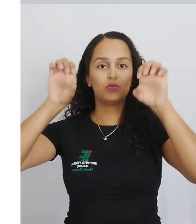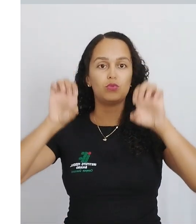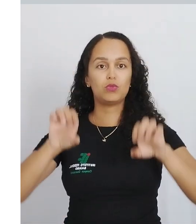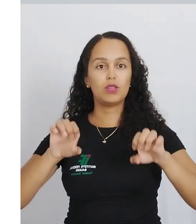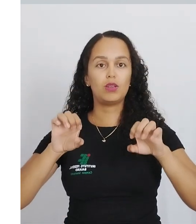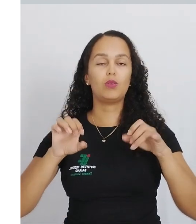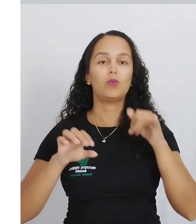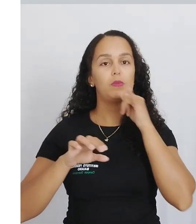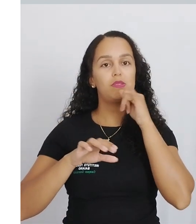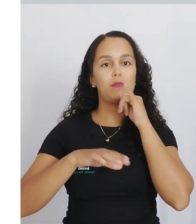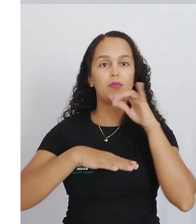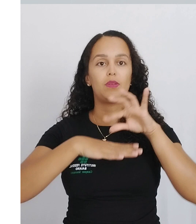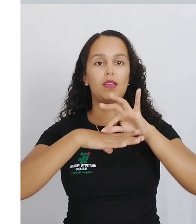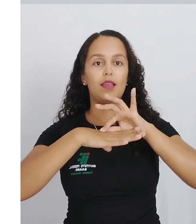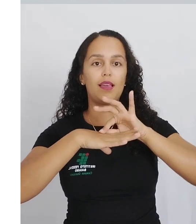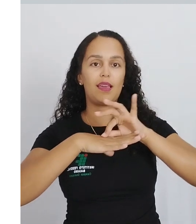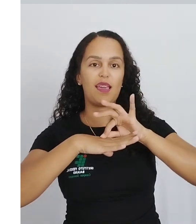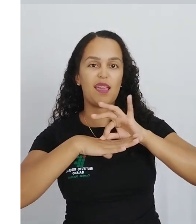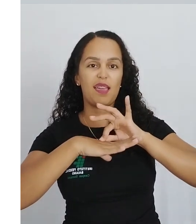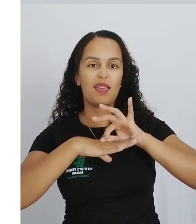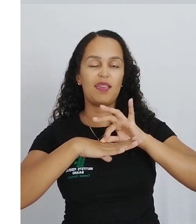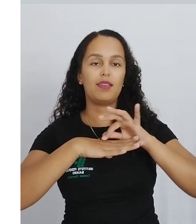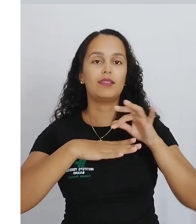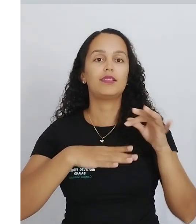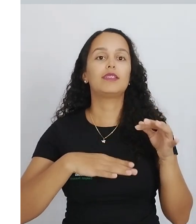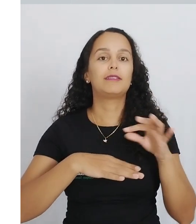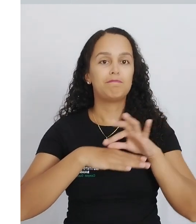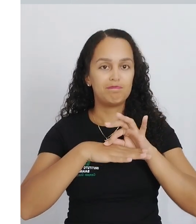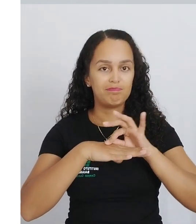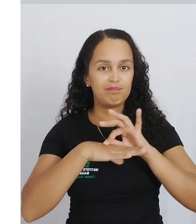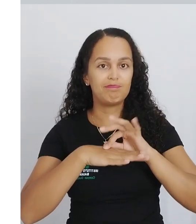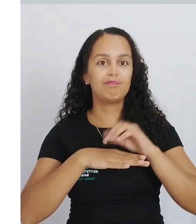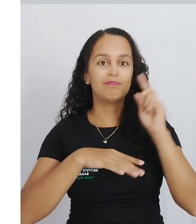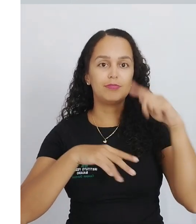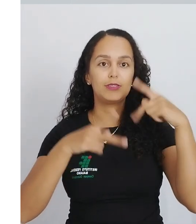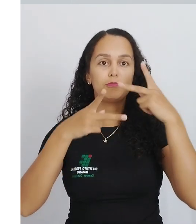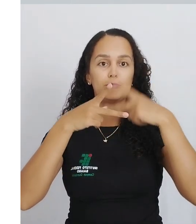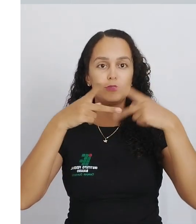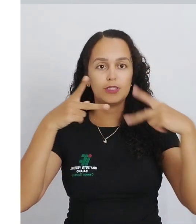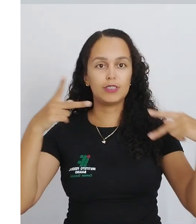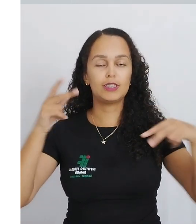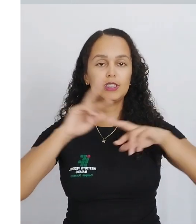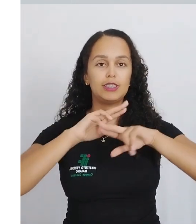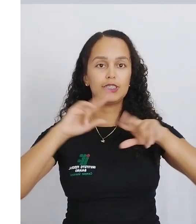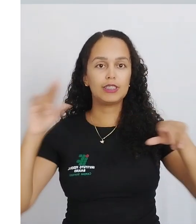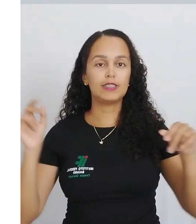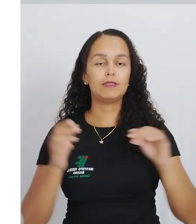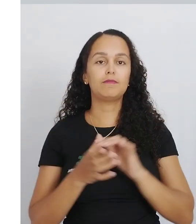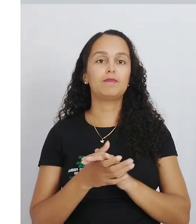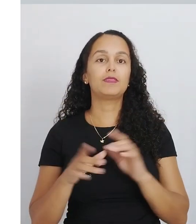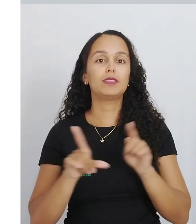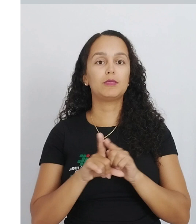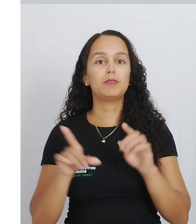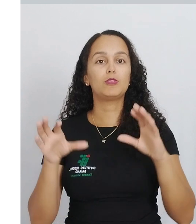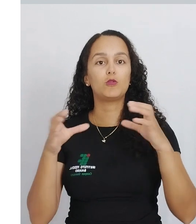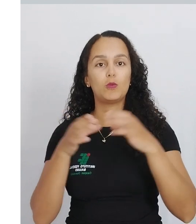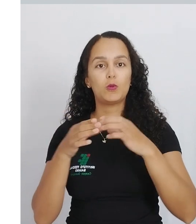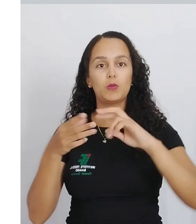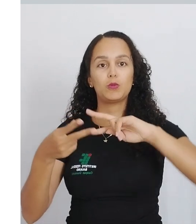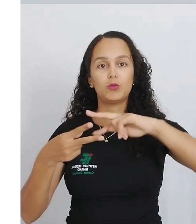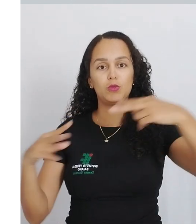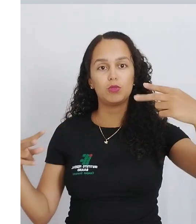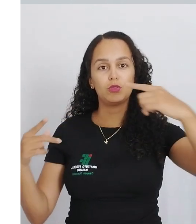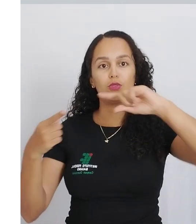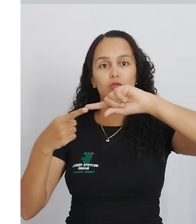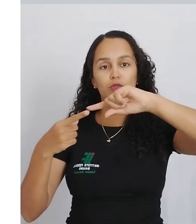exemplo as carnes, que são ricas fontes de proteínas, e os ácidos nucleicos, que são o material genético